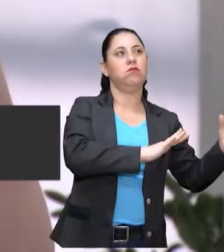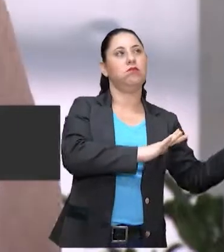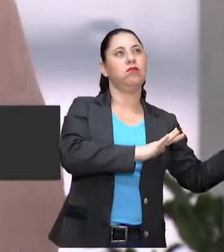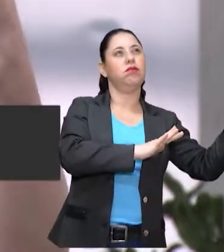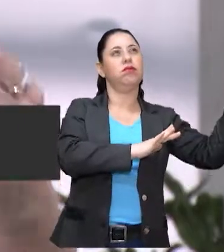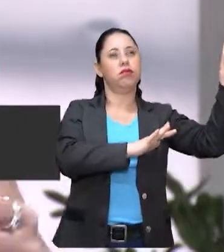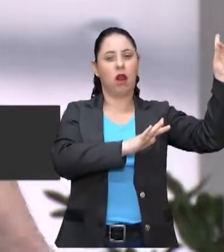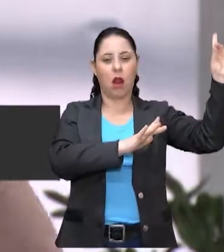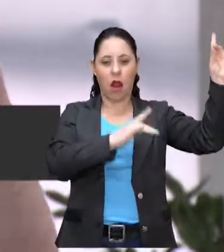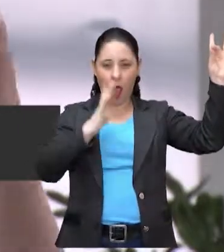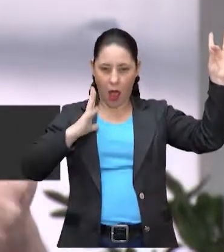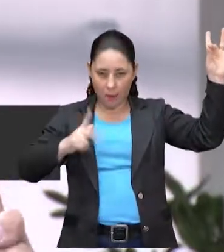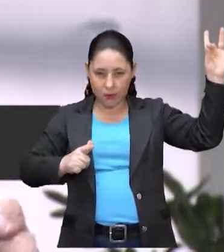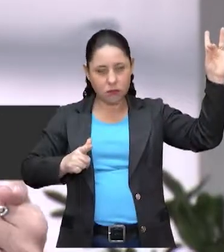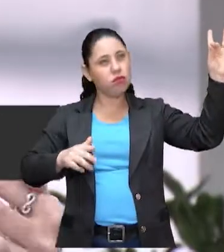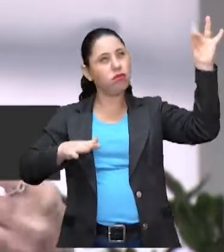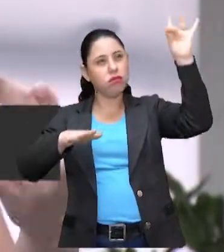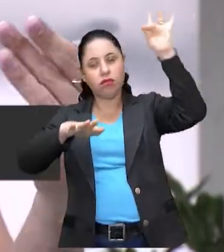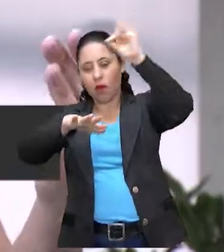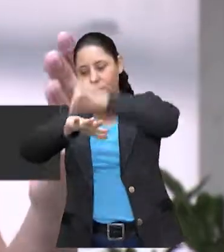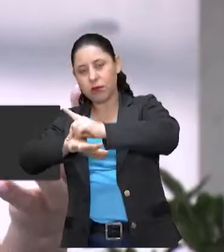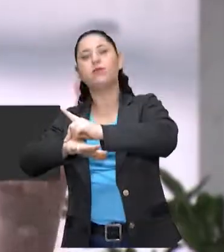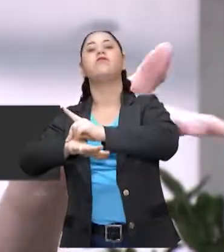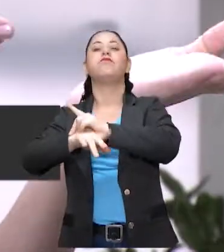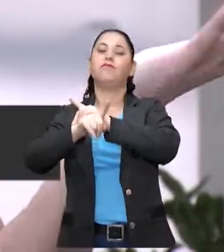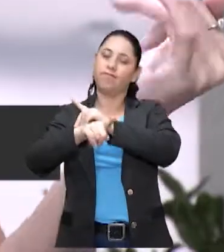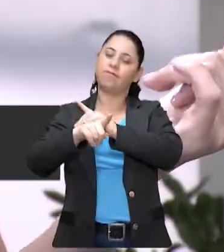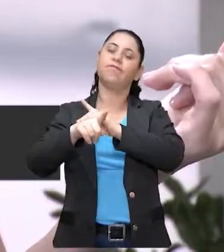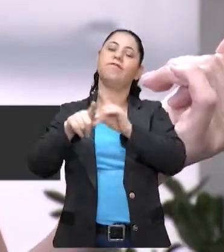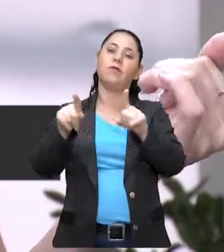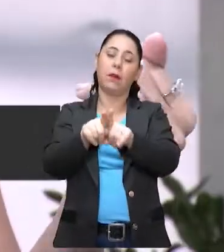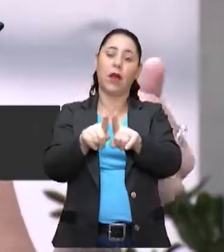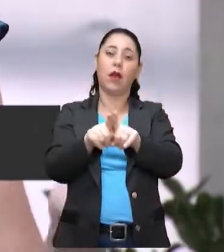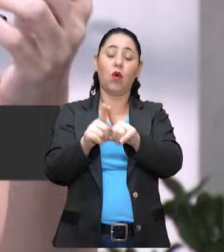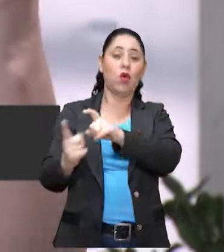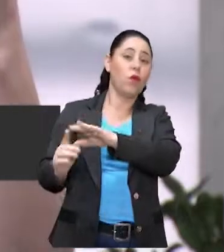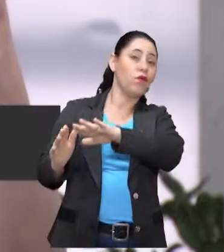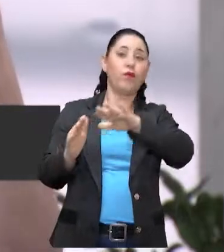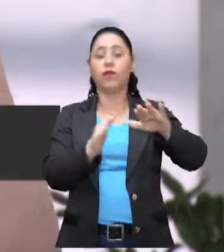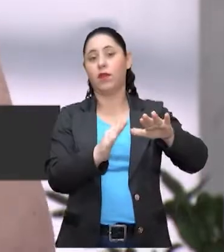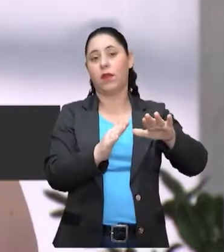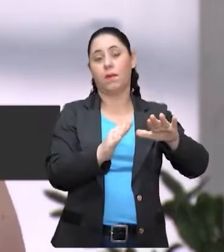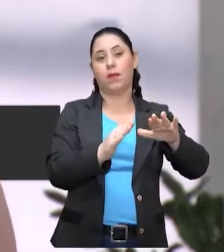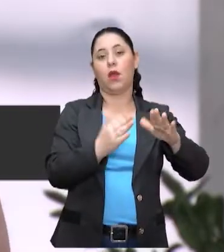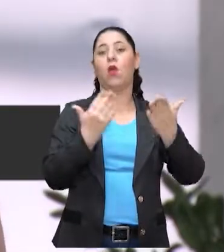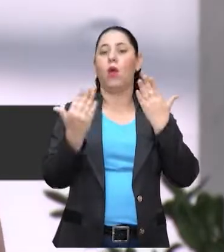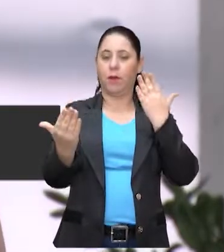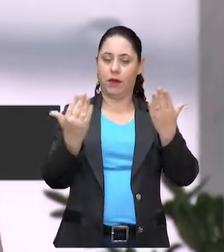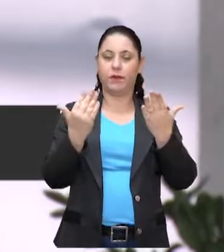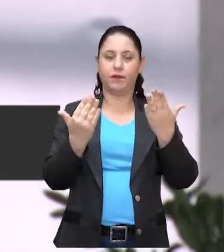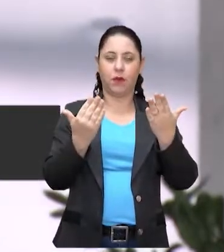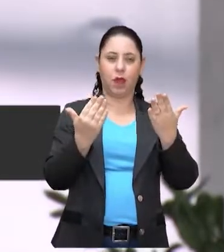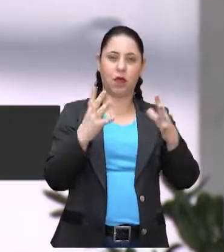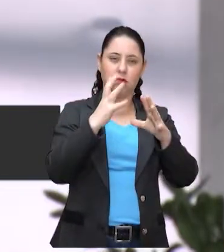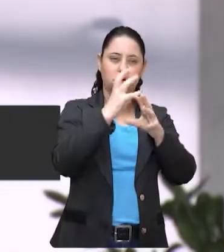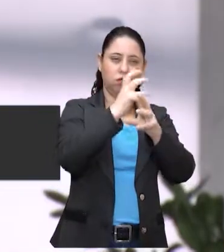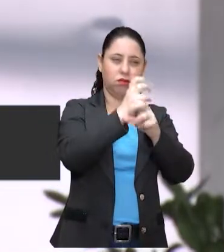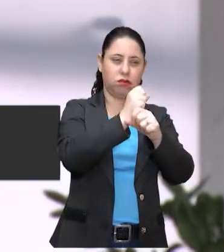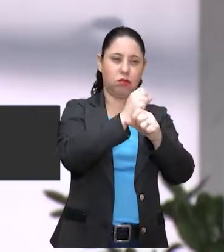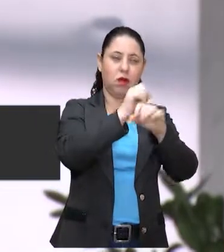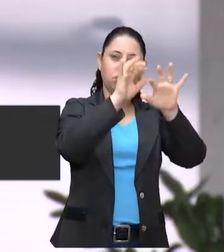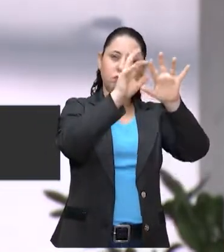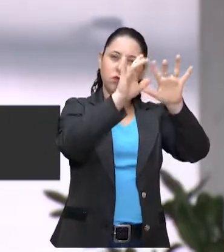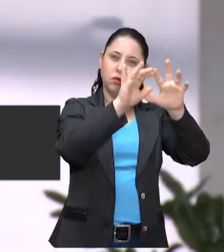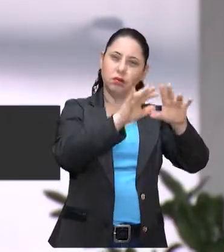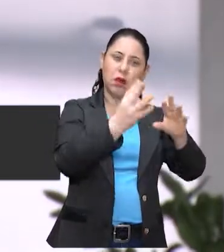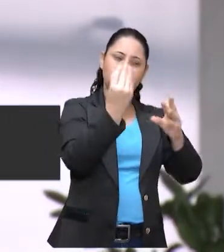casa, mesmo você se cuidando e fazendo tudo certinho. Então assim, e aí voltando para a planilha, o que está ao meu alcance fazer isso? Eu posso fazer a